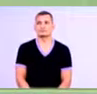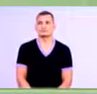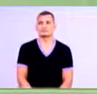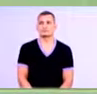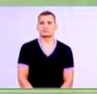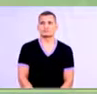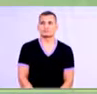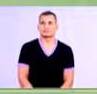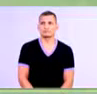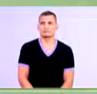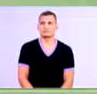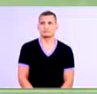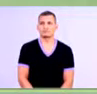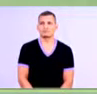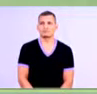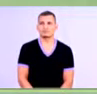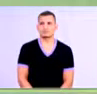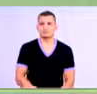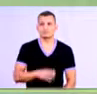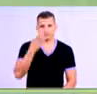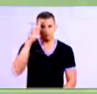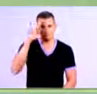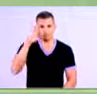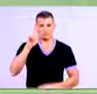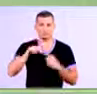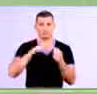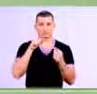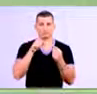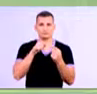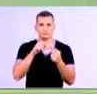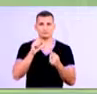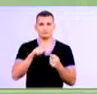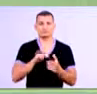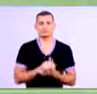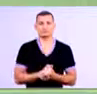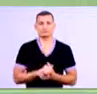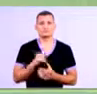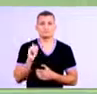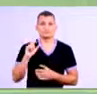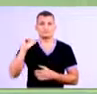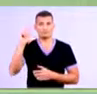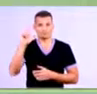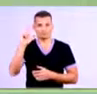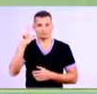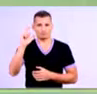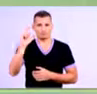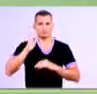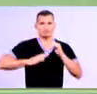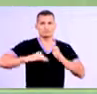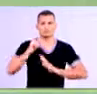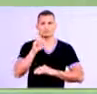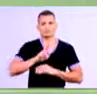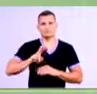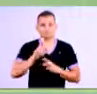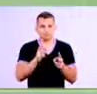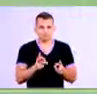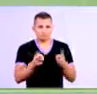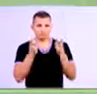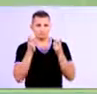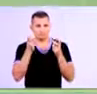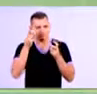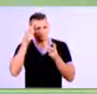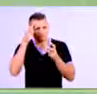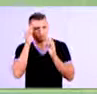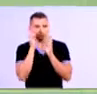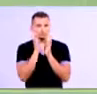cores? O principal objetivo, então, é aumentar essa habilidade do usuário em perceber e